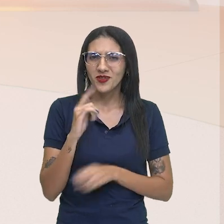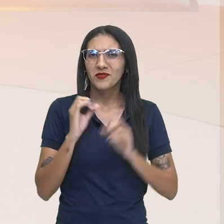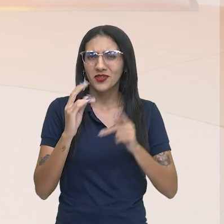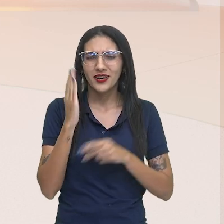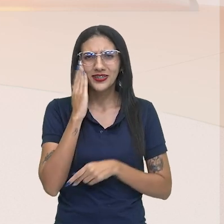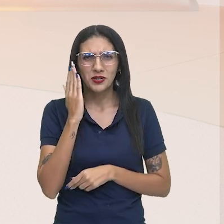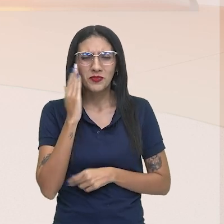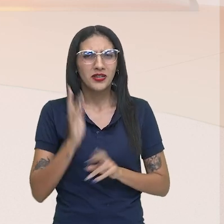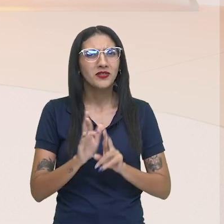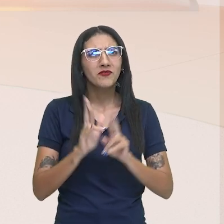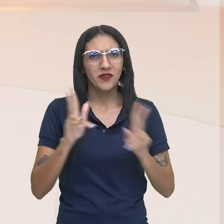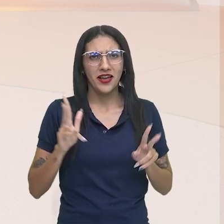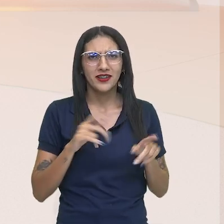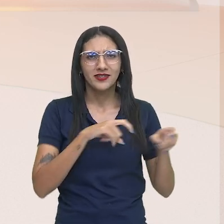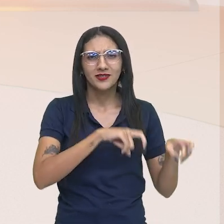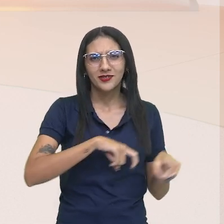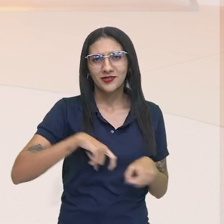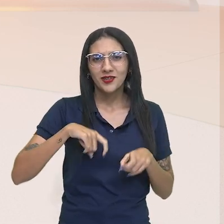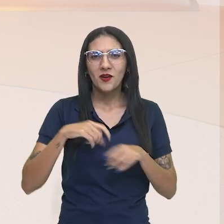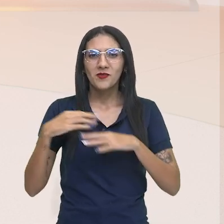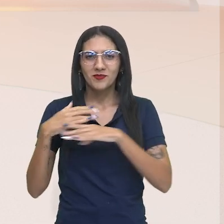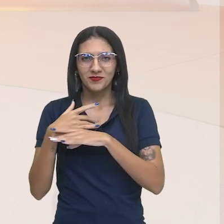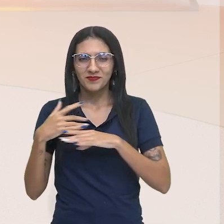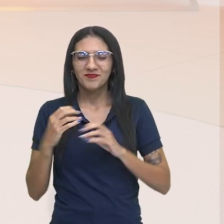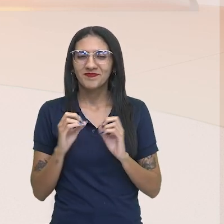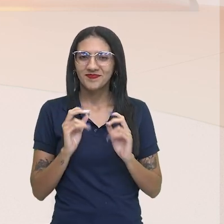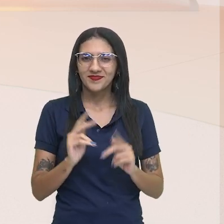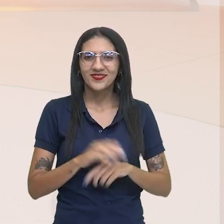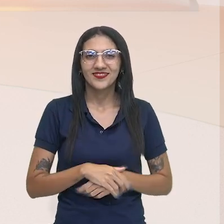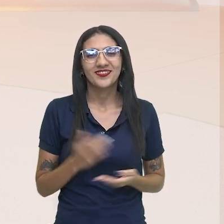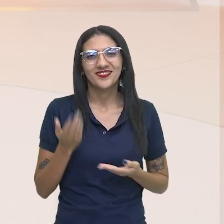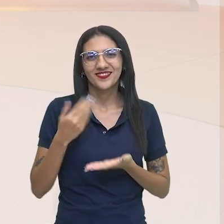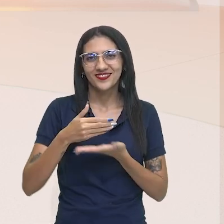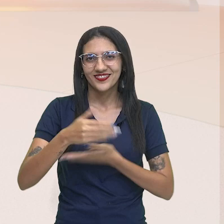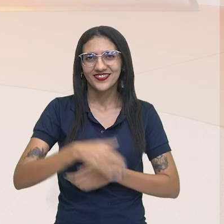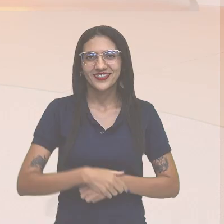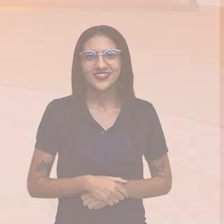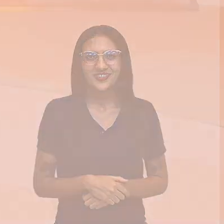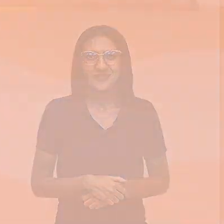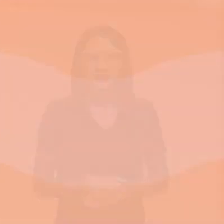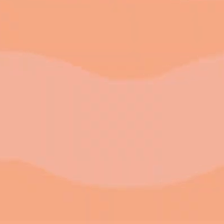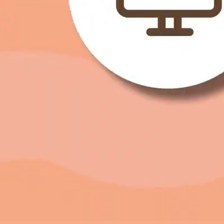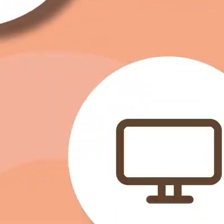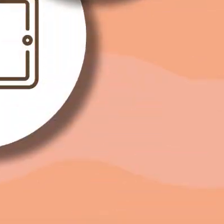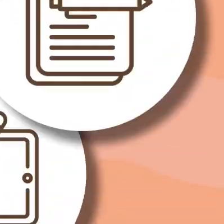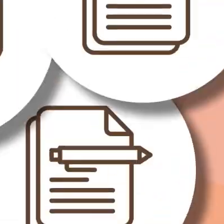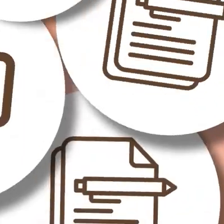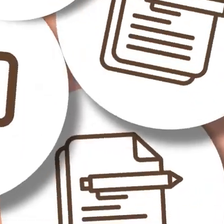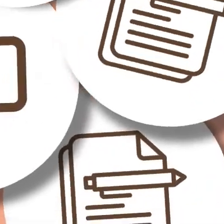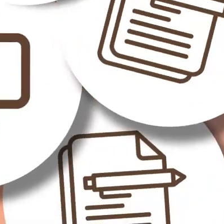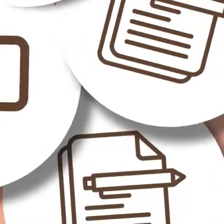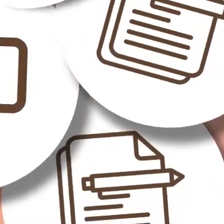diferença de rural e urbano, por tudo que é mais sagrado, né? Vamos iniciar.